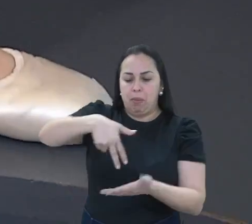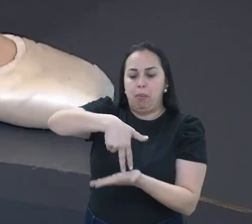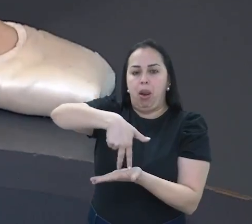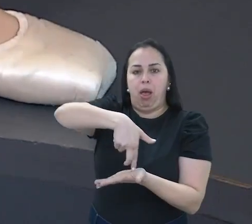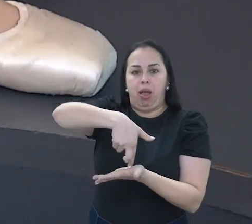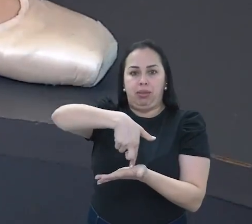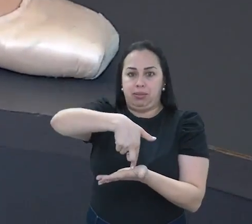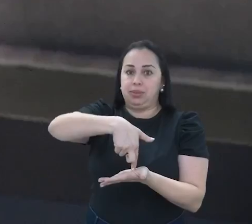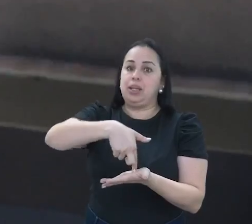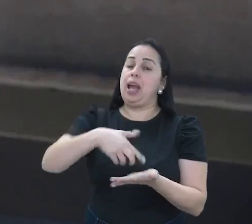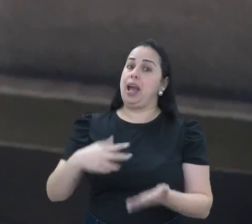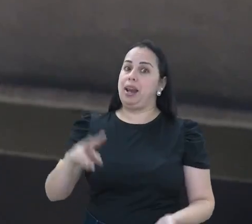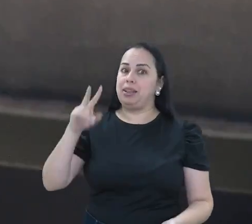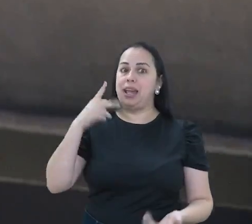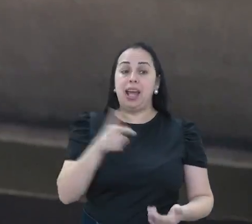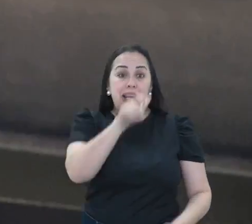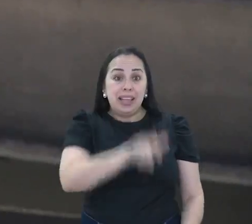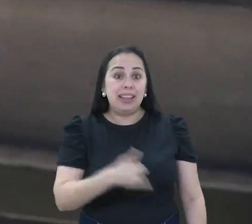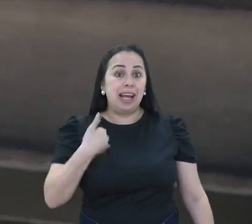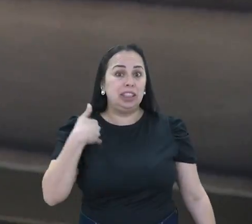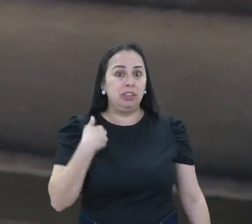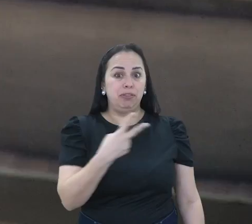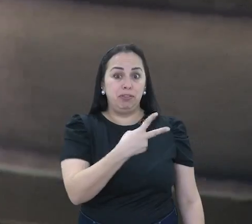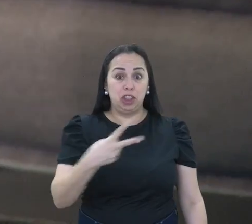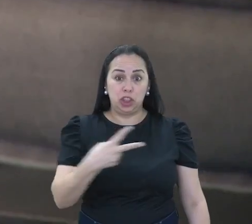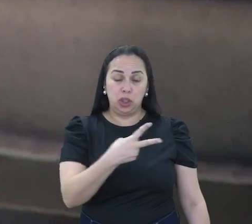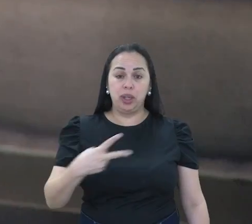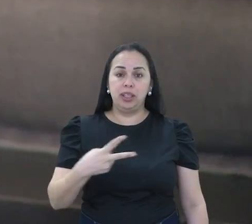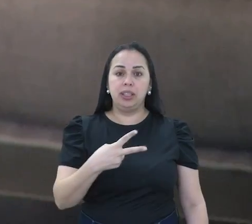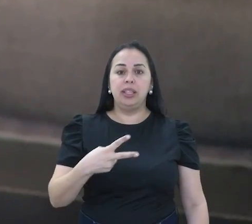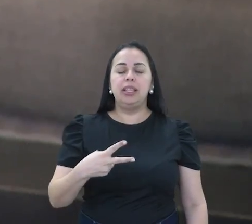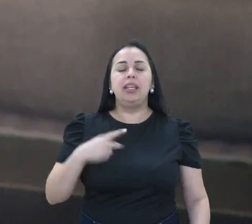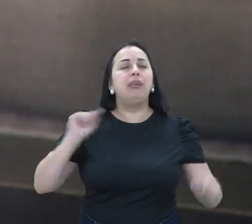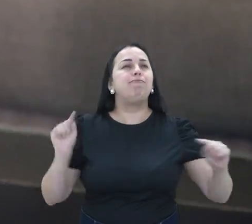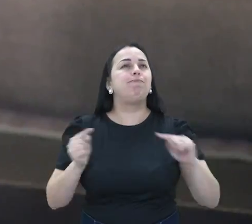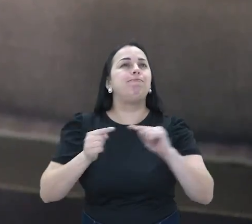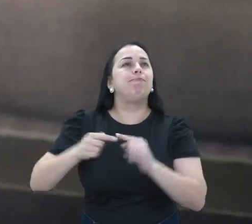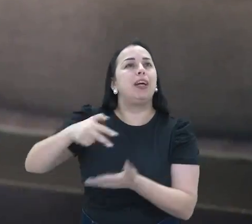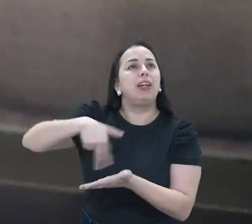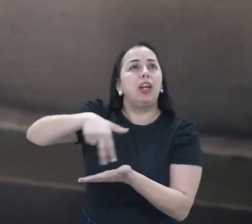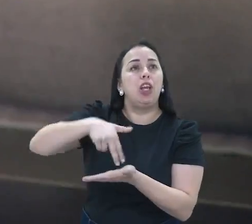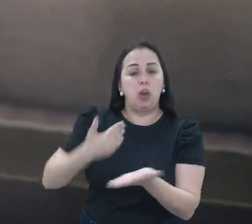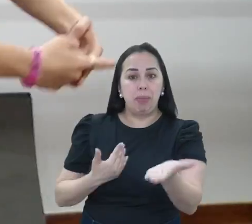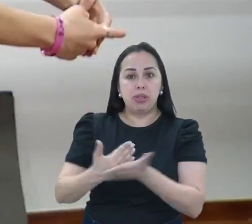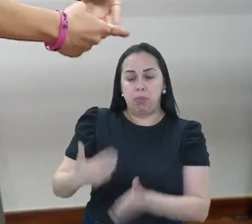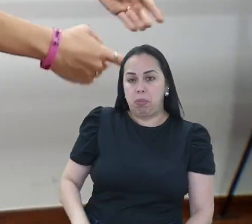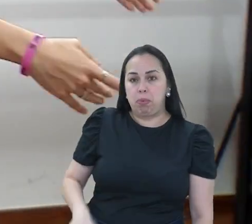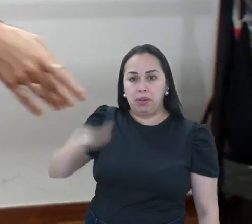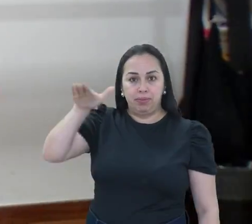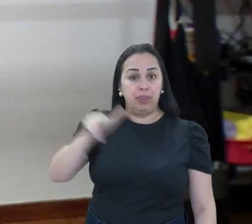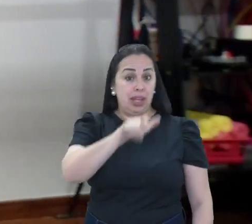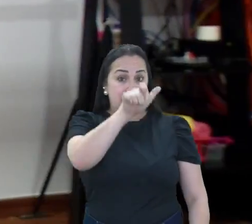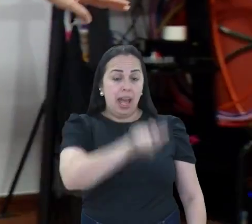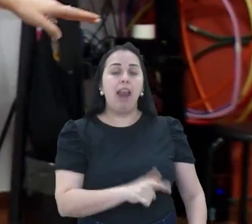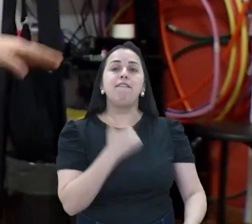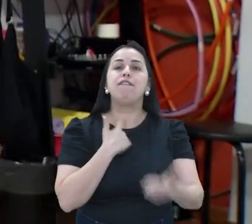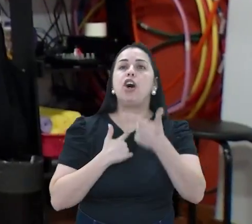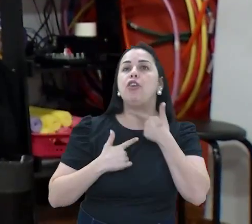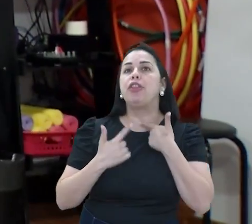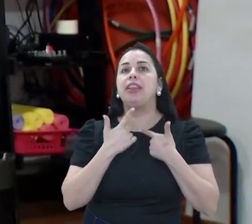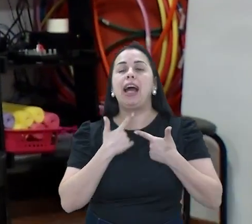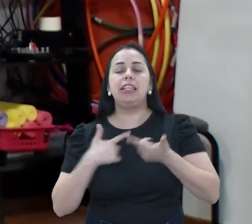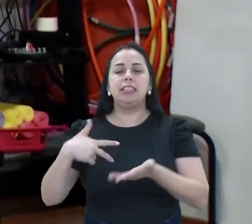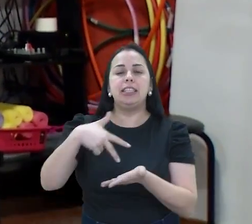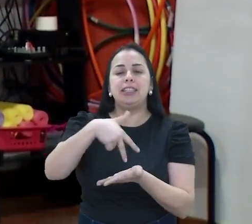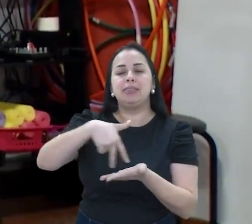grande significado. A jovem de 22 anos tem uma história com a dança desde a infância. Segundo ela, o desejo